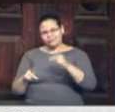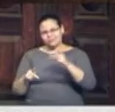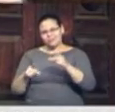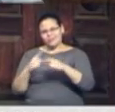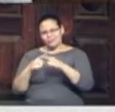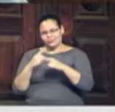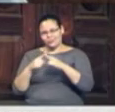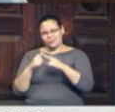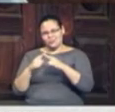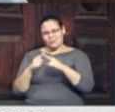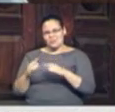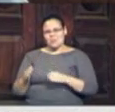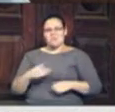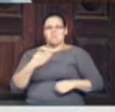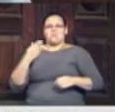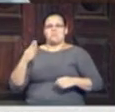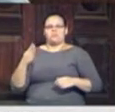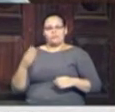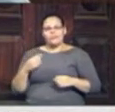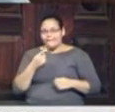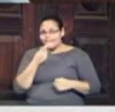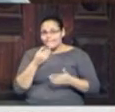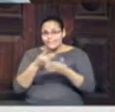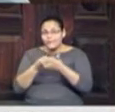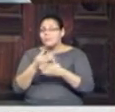às vésperas do Natal.